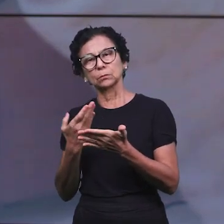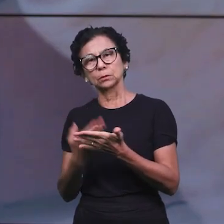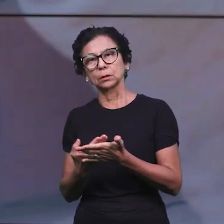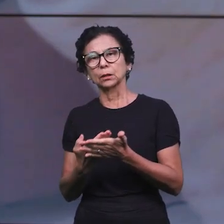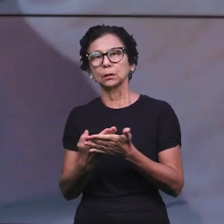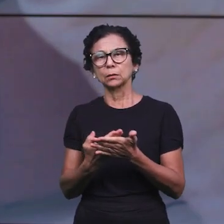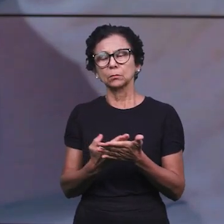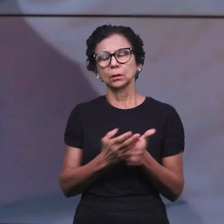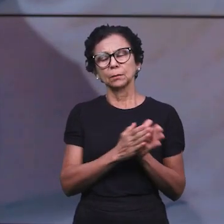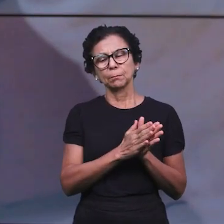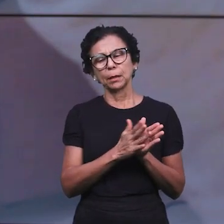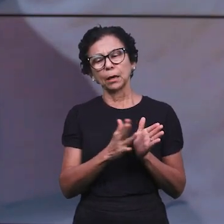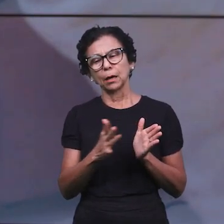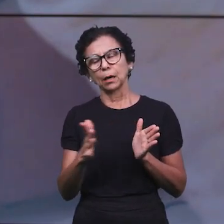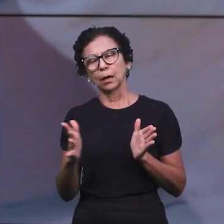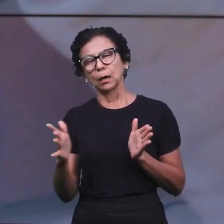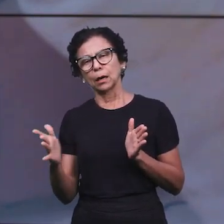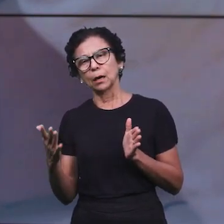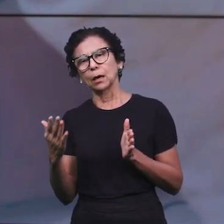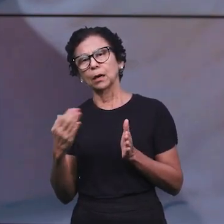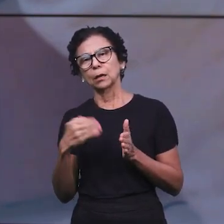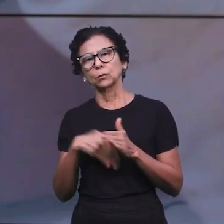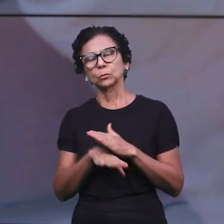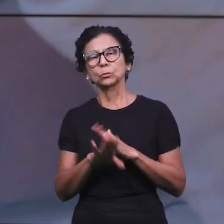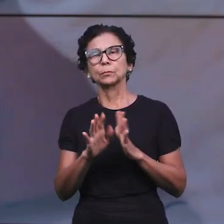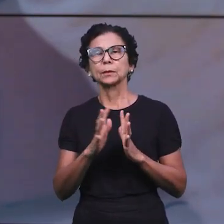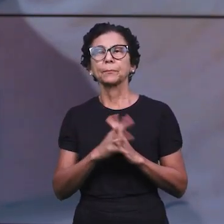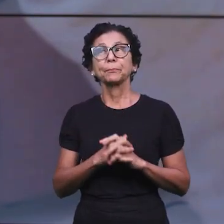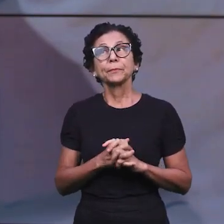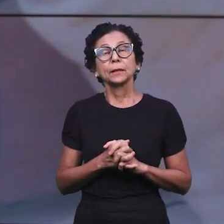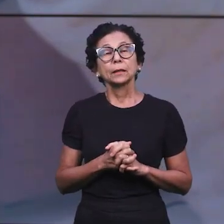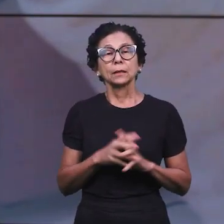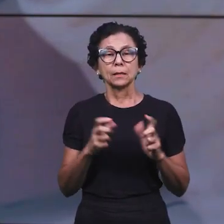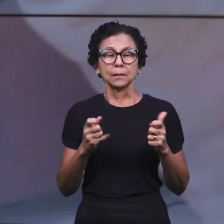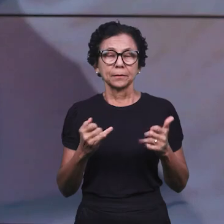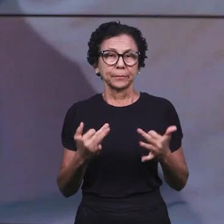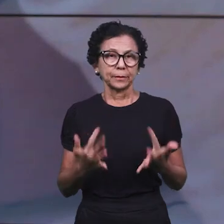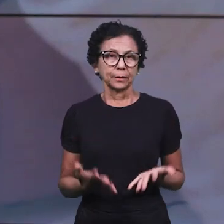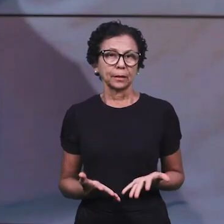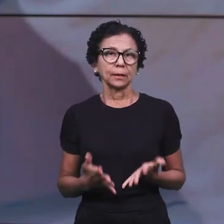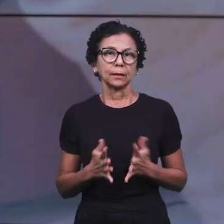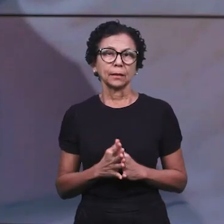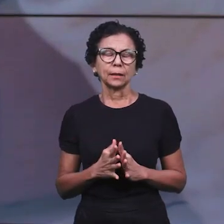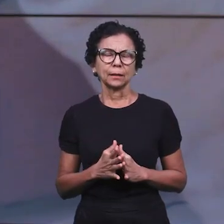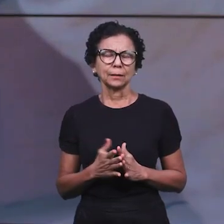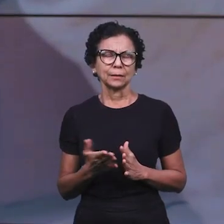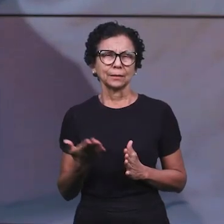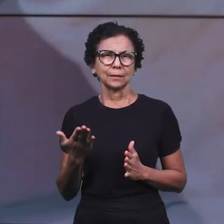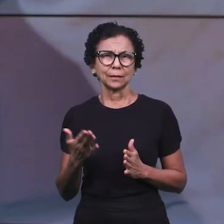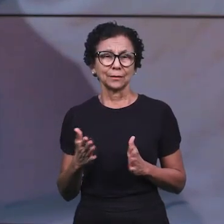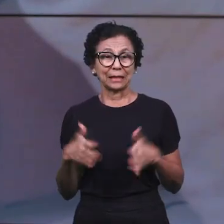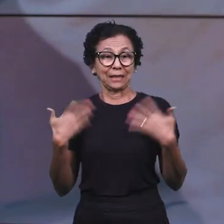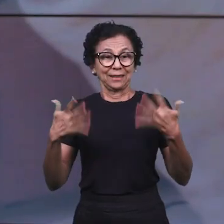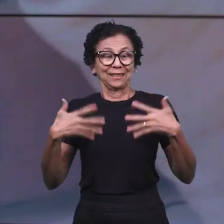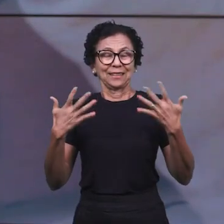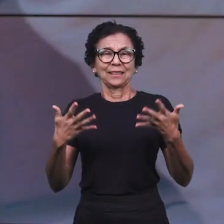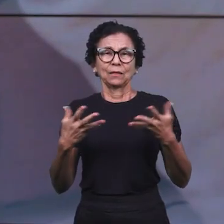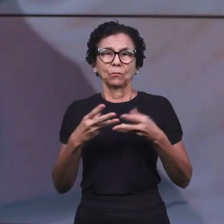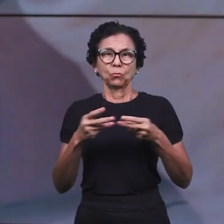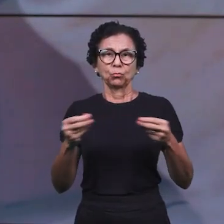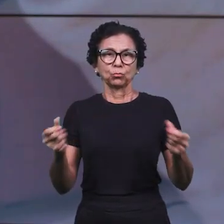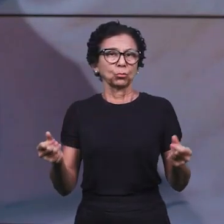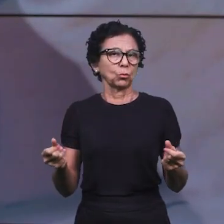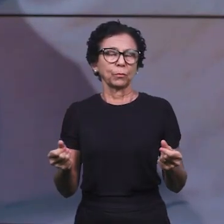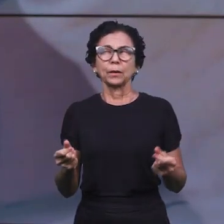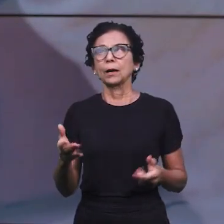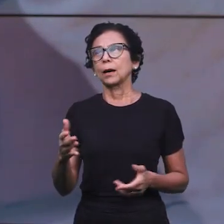ao longo do tempo, tá certo? Porque eu já até falei aqui, aquela empolgação inicial, ela passa. Você